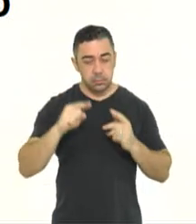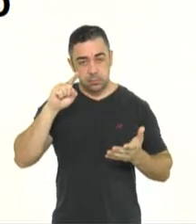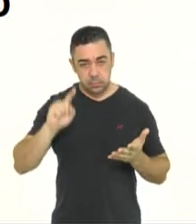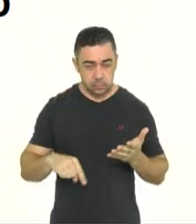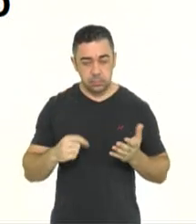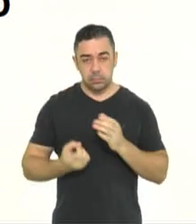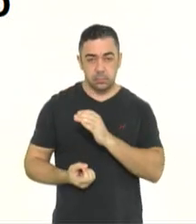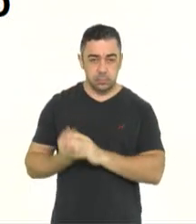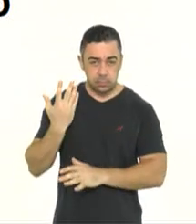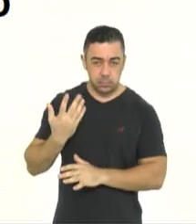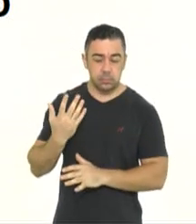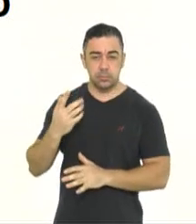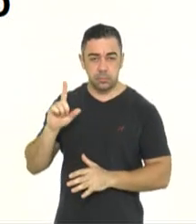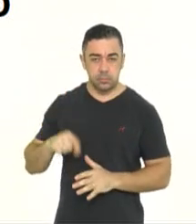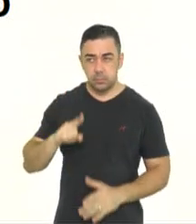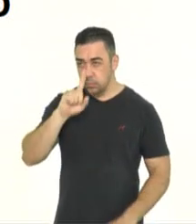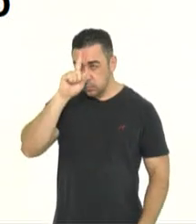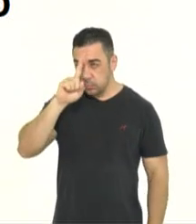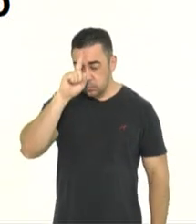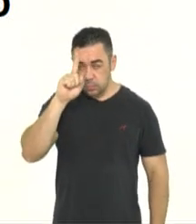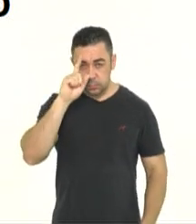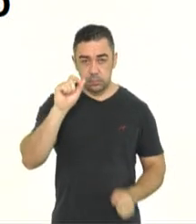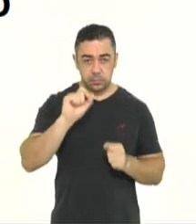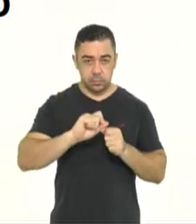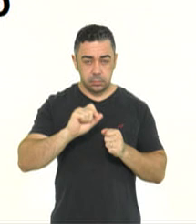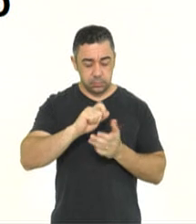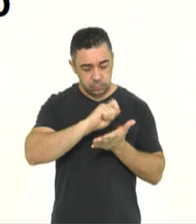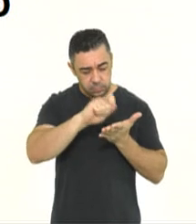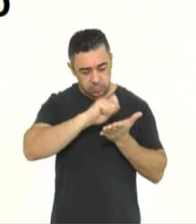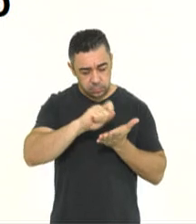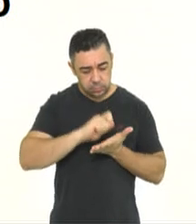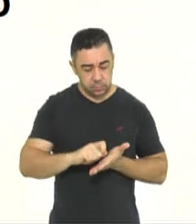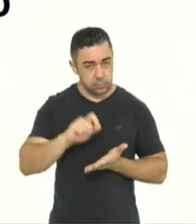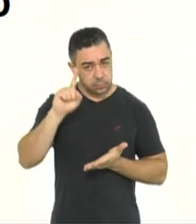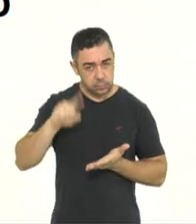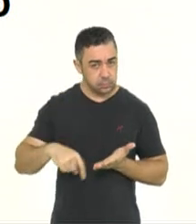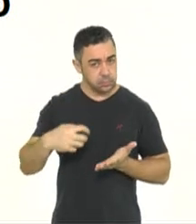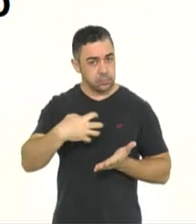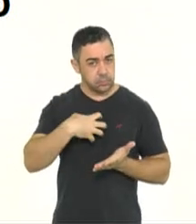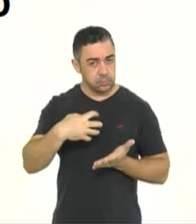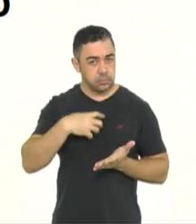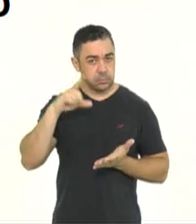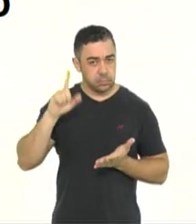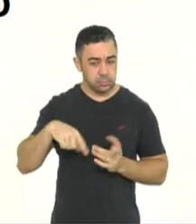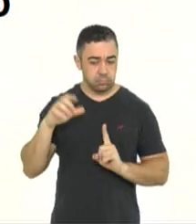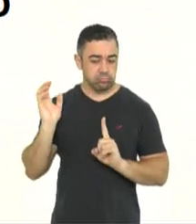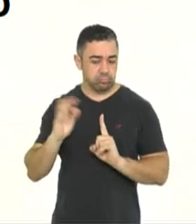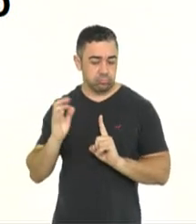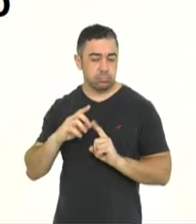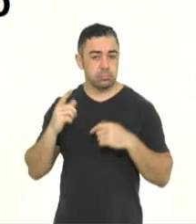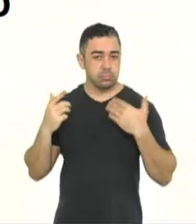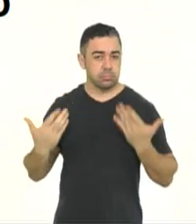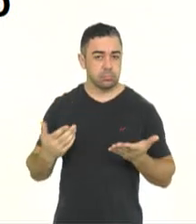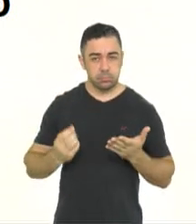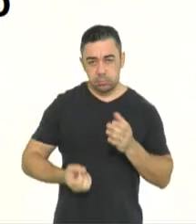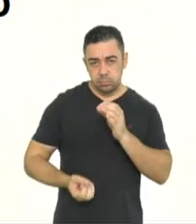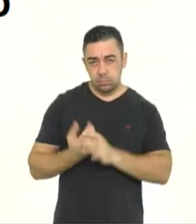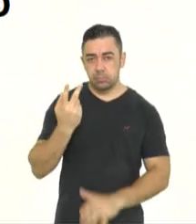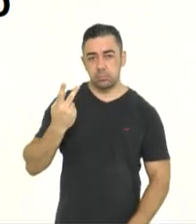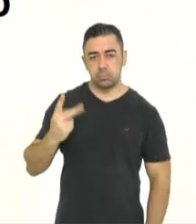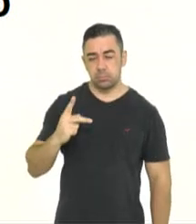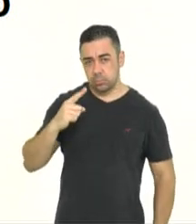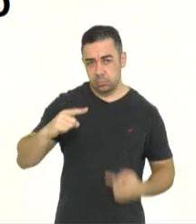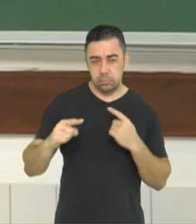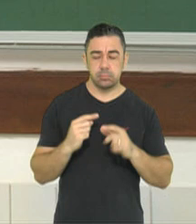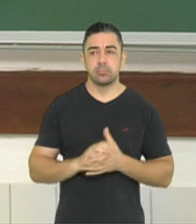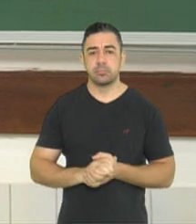na originalidade da invenção do compositor, conforme sejam suas intenções pessoais para sua criação musical.